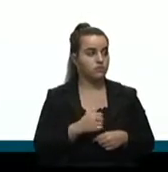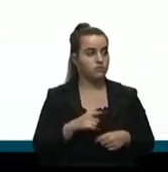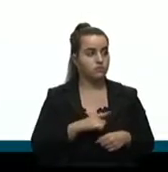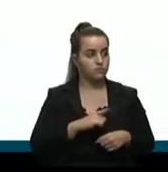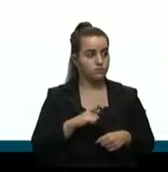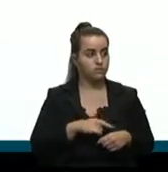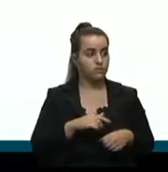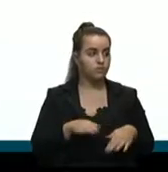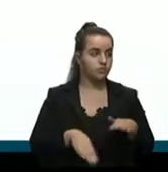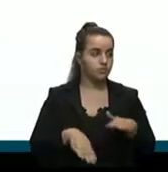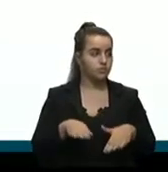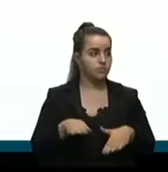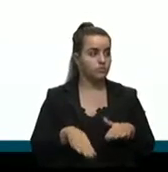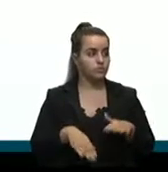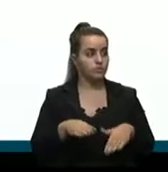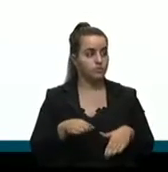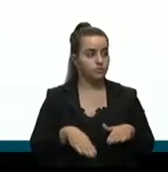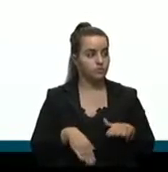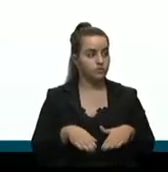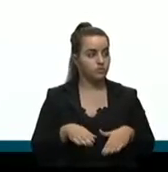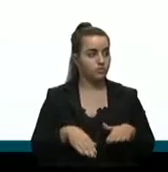obteremos aproximadamente